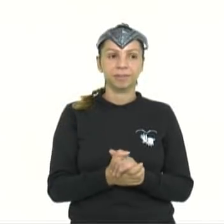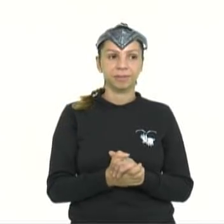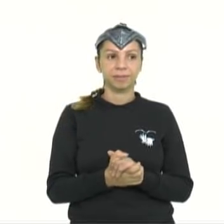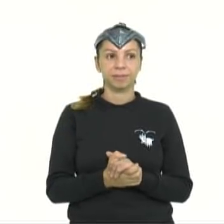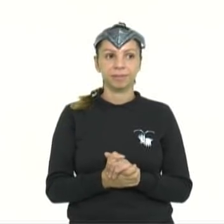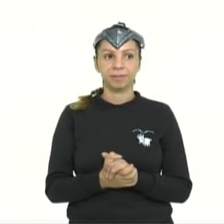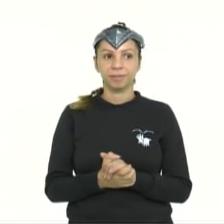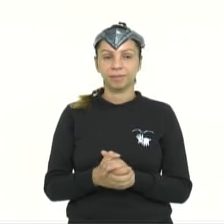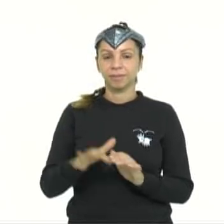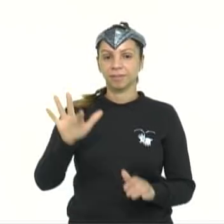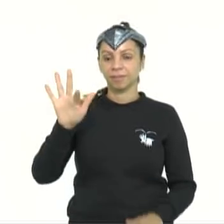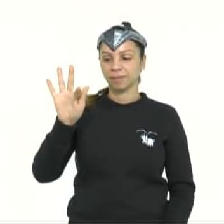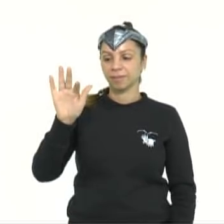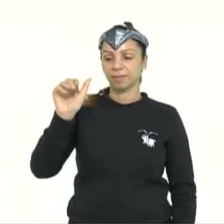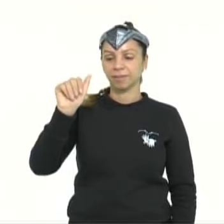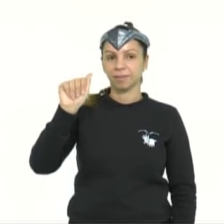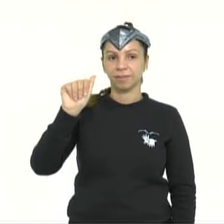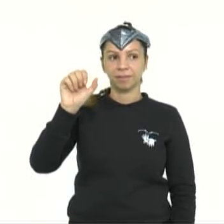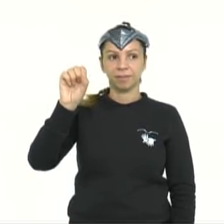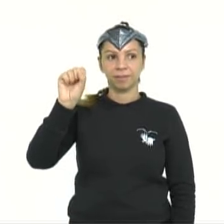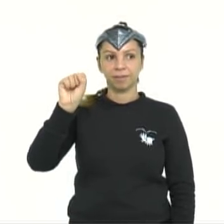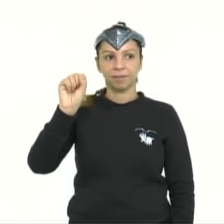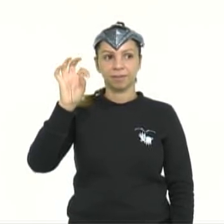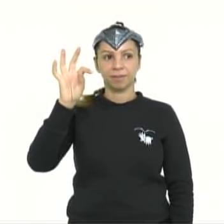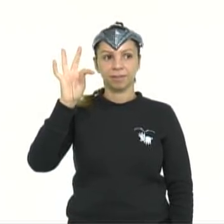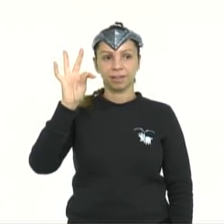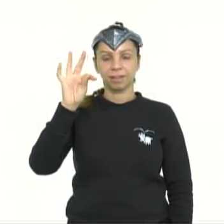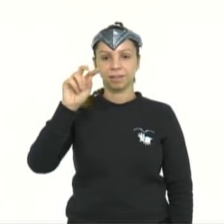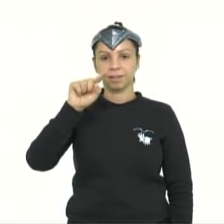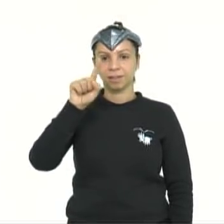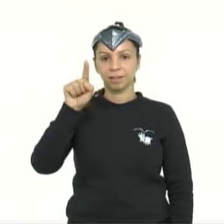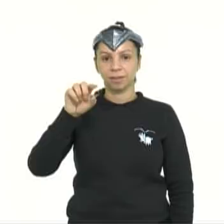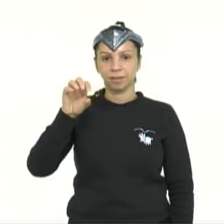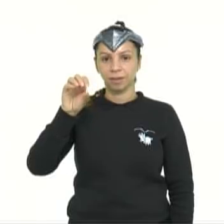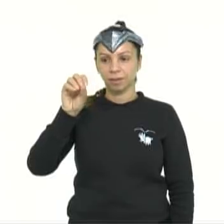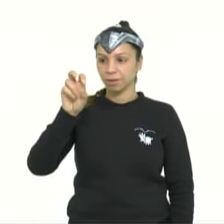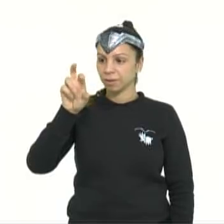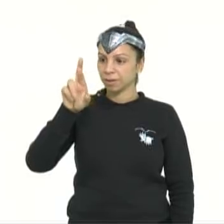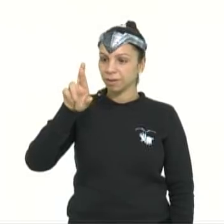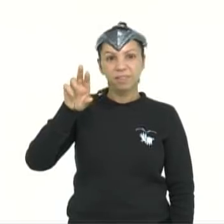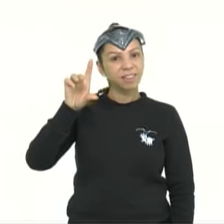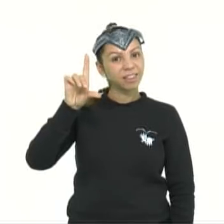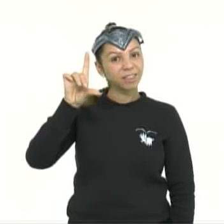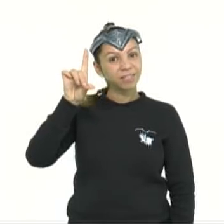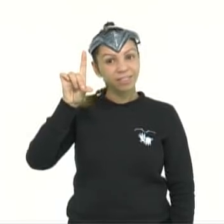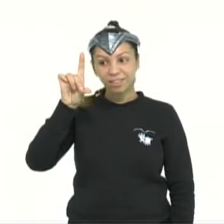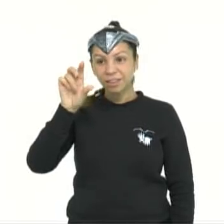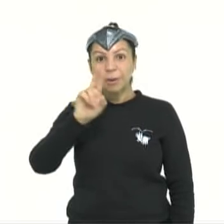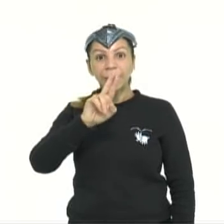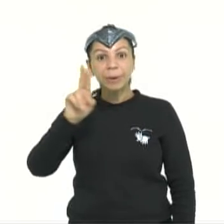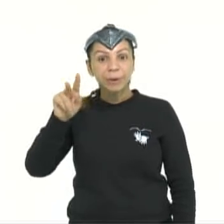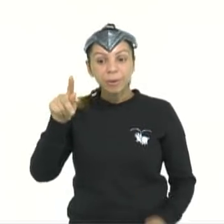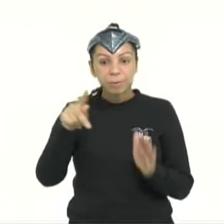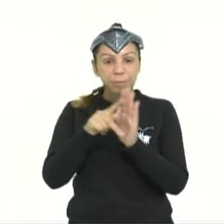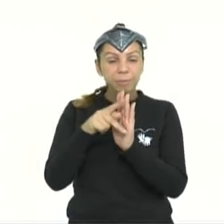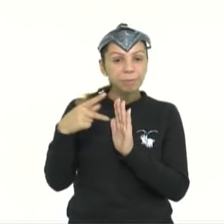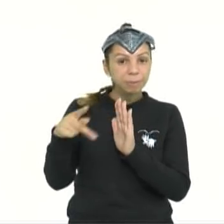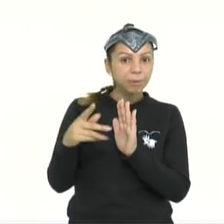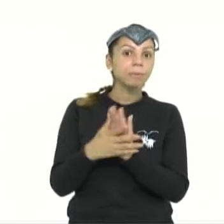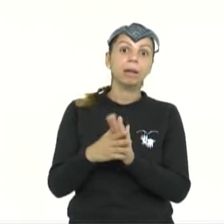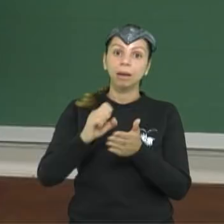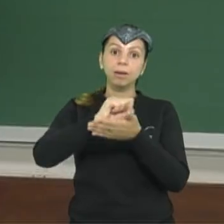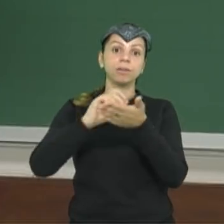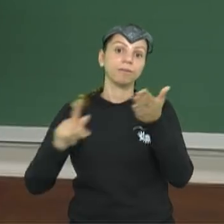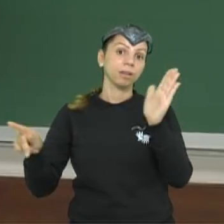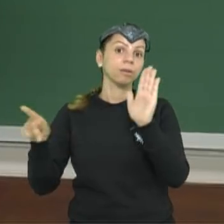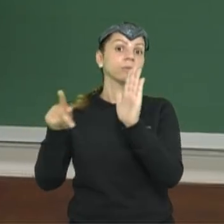name is Fast Zord. Olha o nome dele. É isso que nós vamos fazer em língua inglesa. Nós